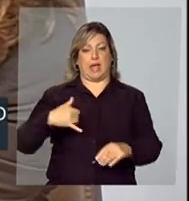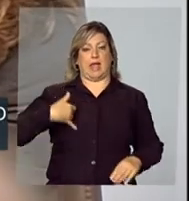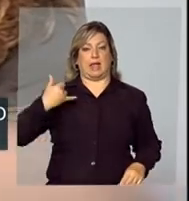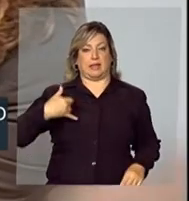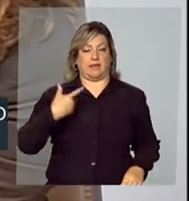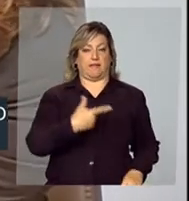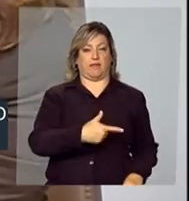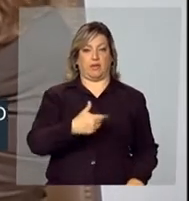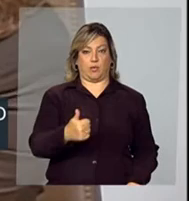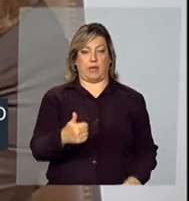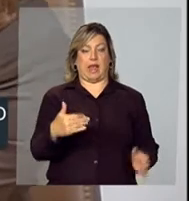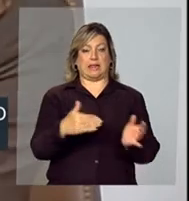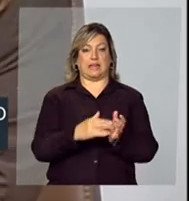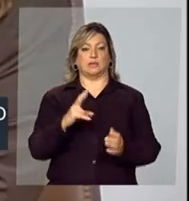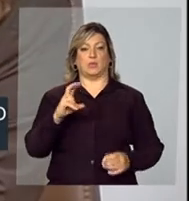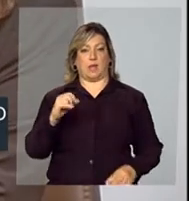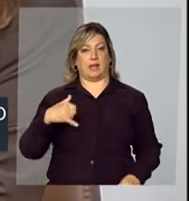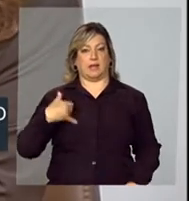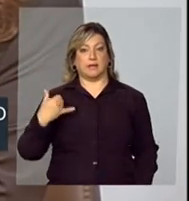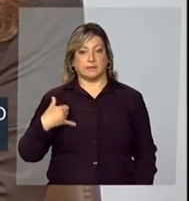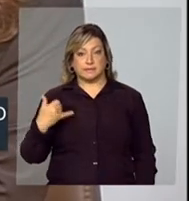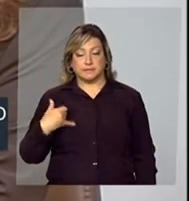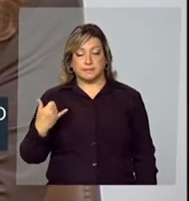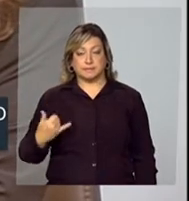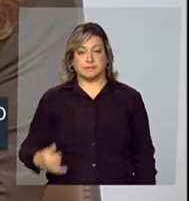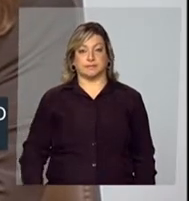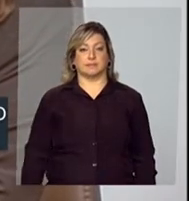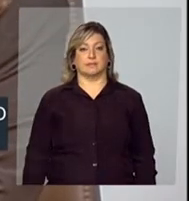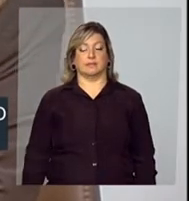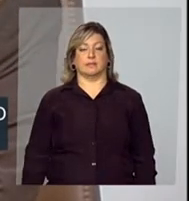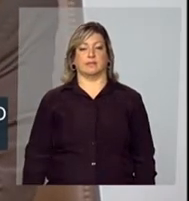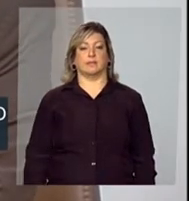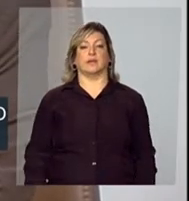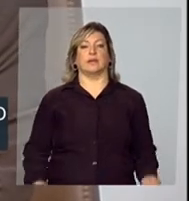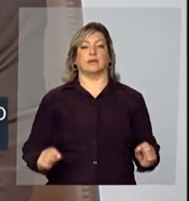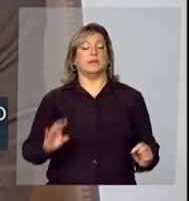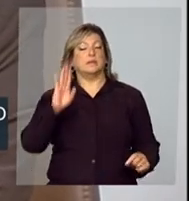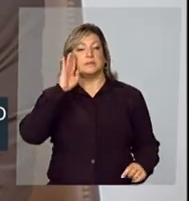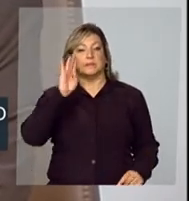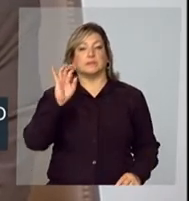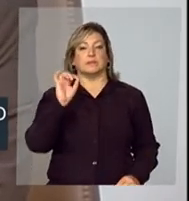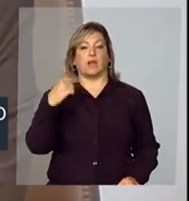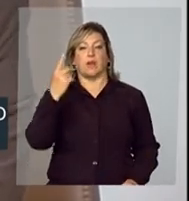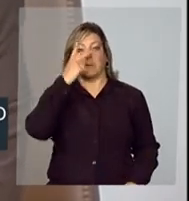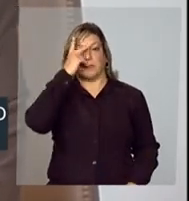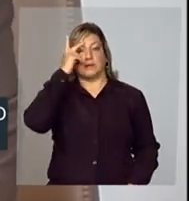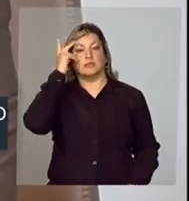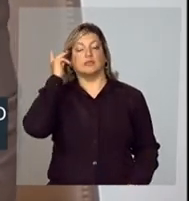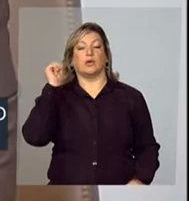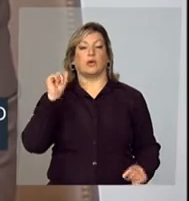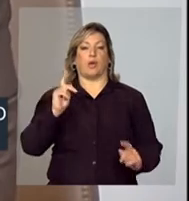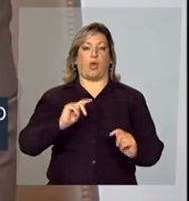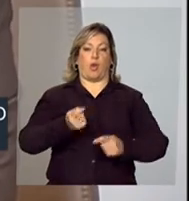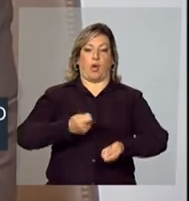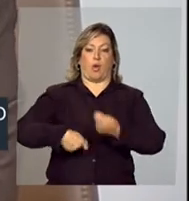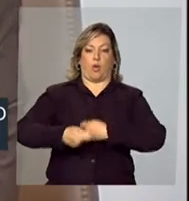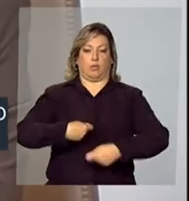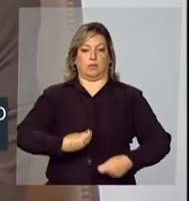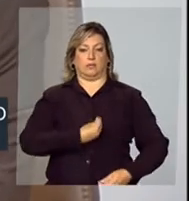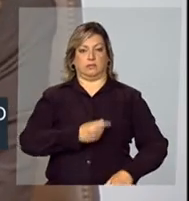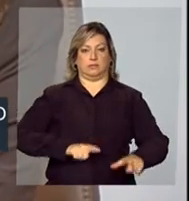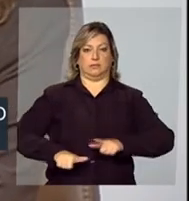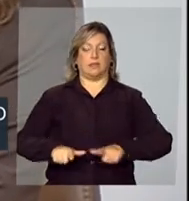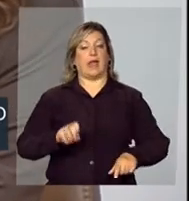de 21 a 50 anos Tecnicamente a população economicamente Ativa